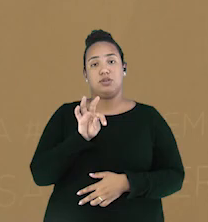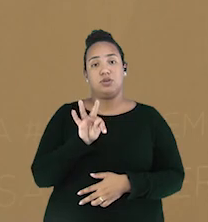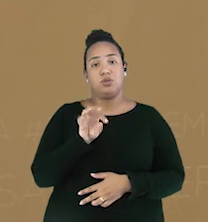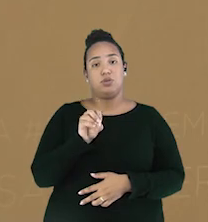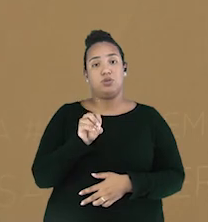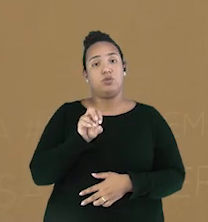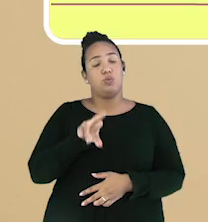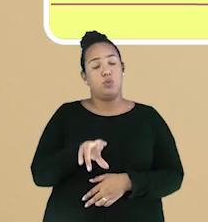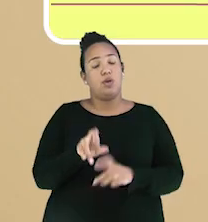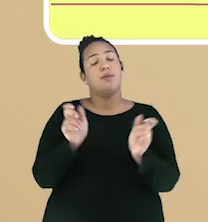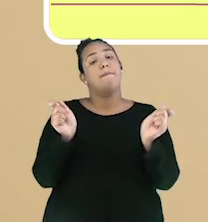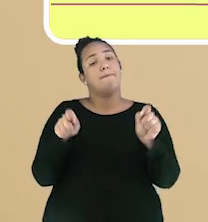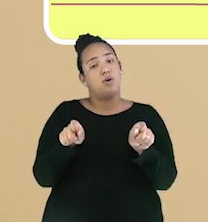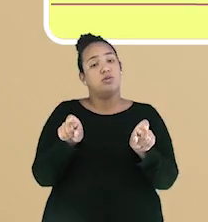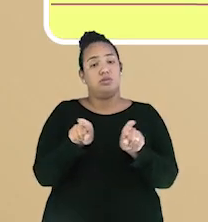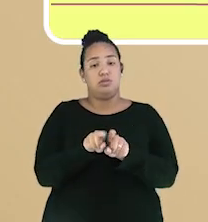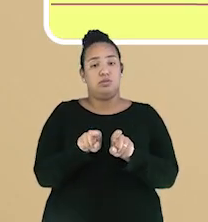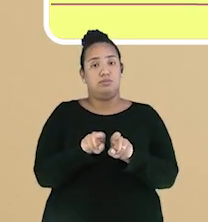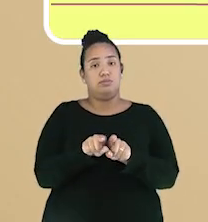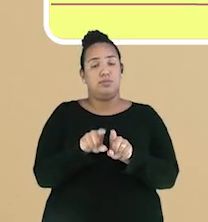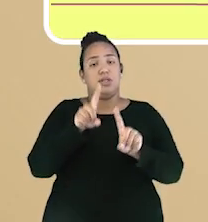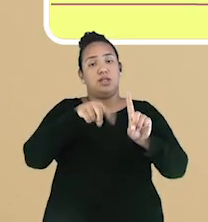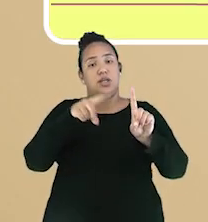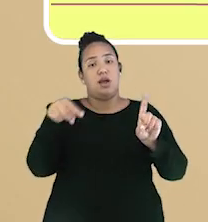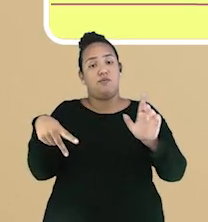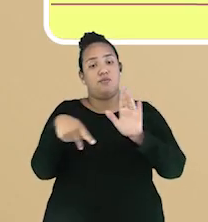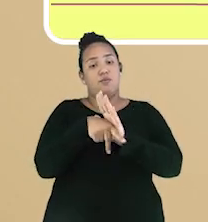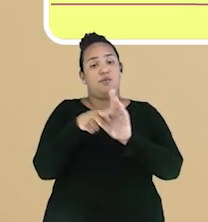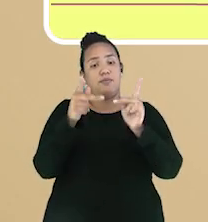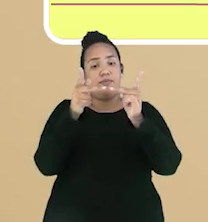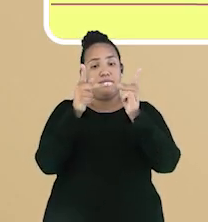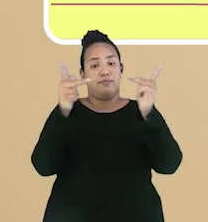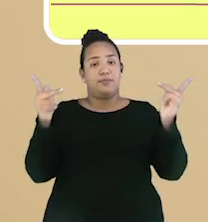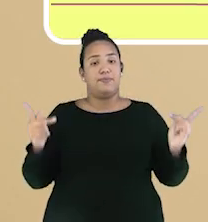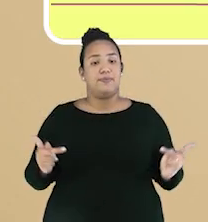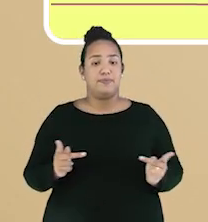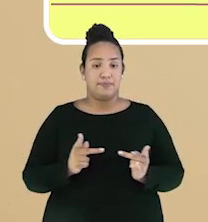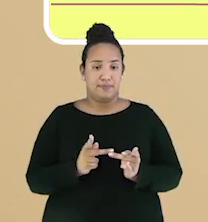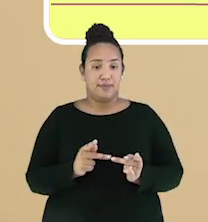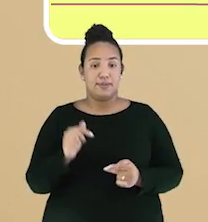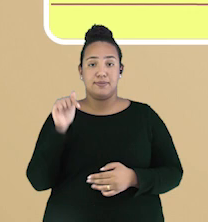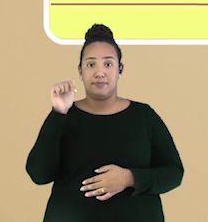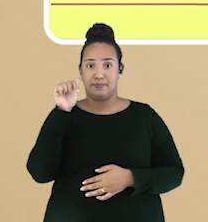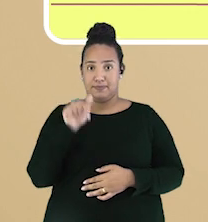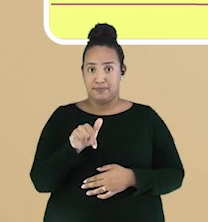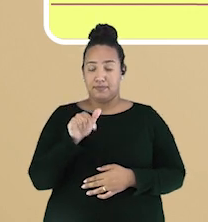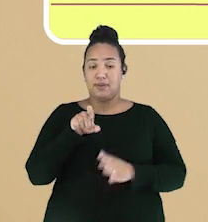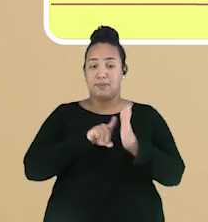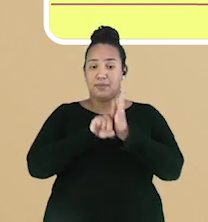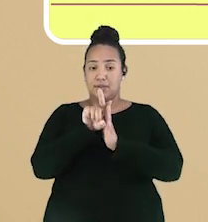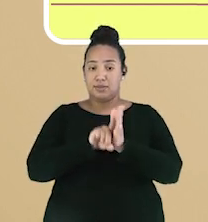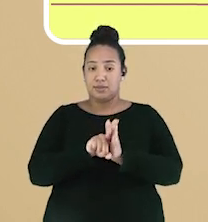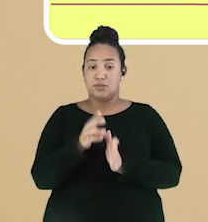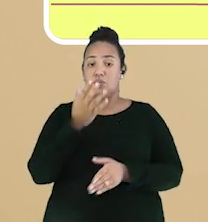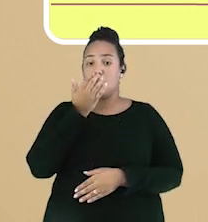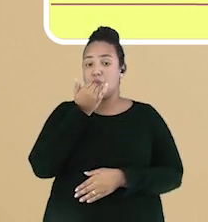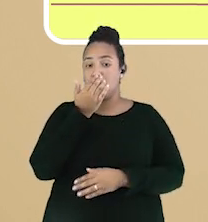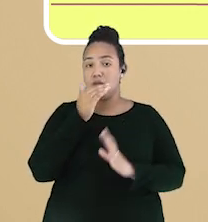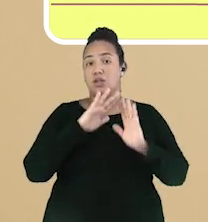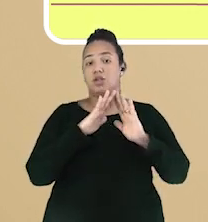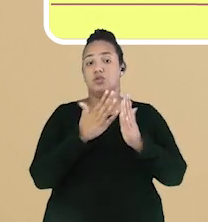de pizza. Essa pesquisa se refere à merenda mais consumida na escola pelos